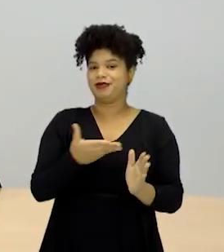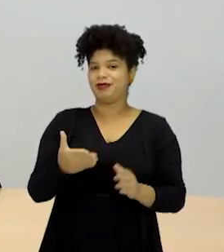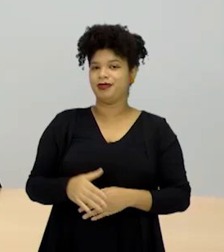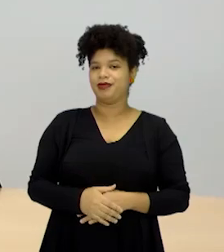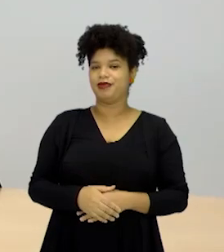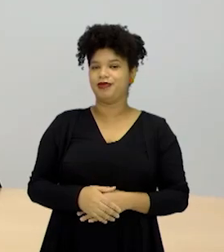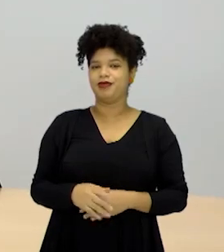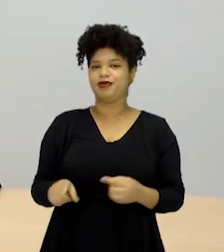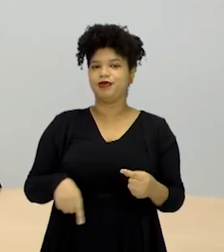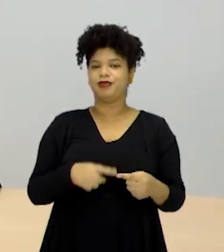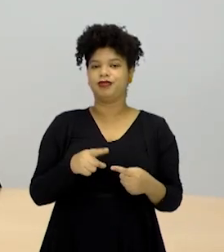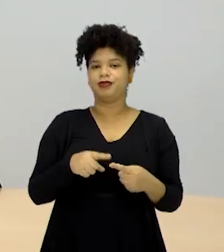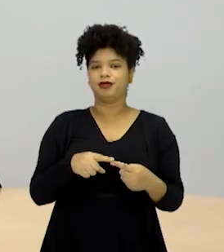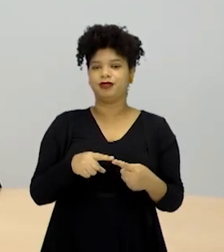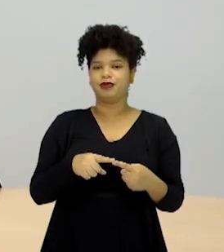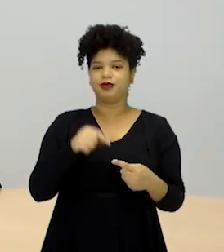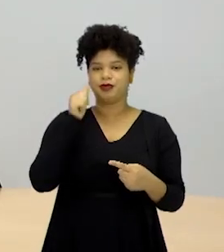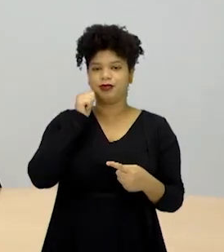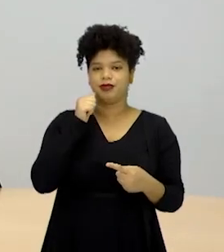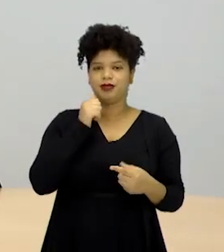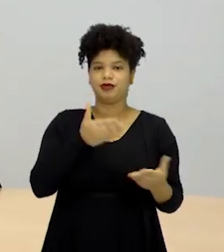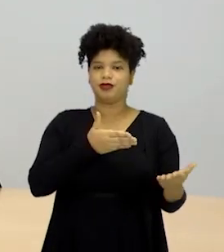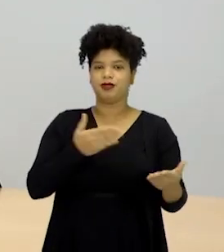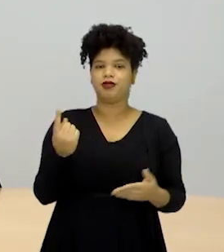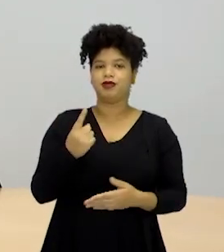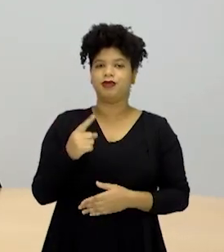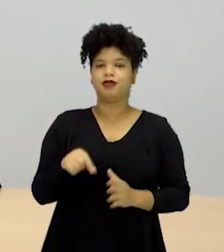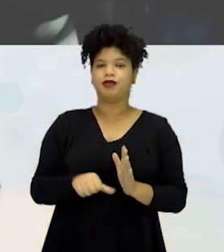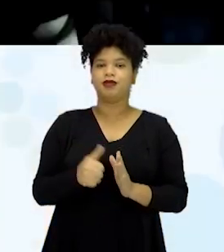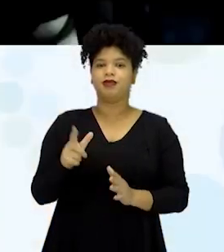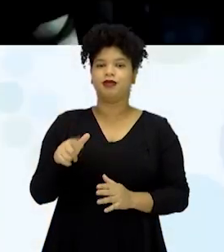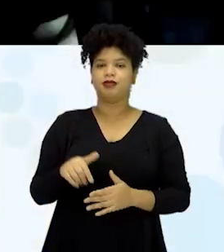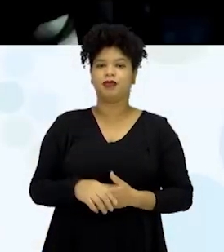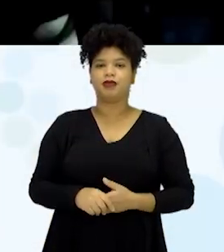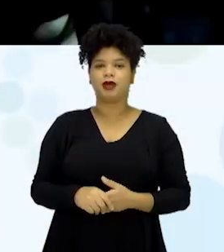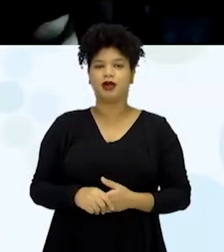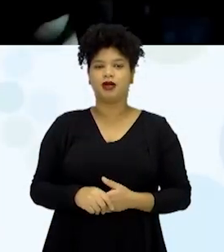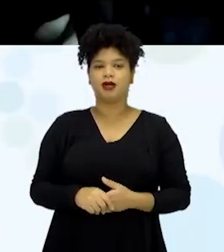chamar a nossa primeira convidada.